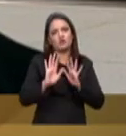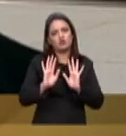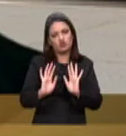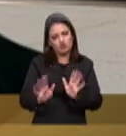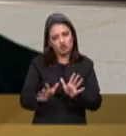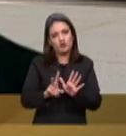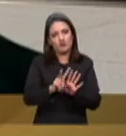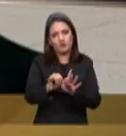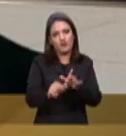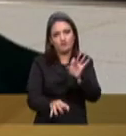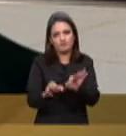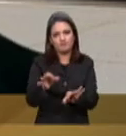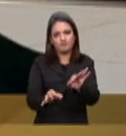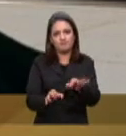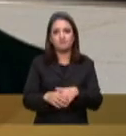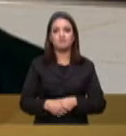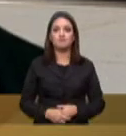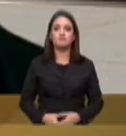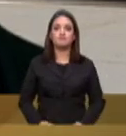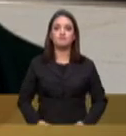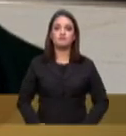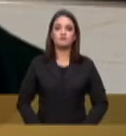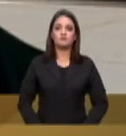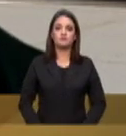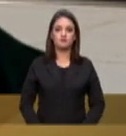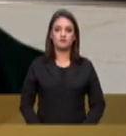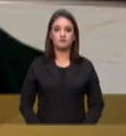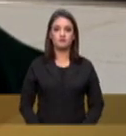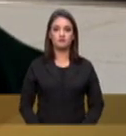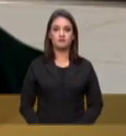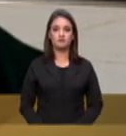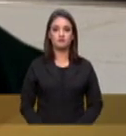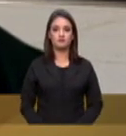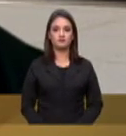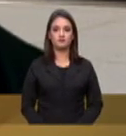em andamento. Pois bem,